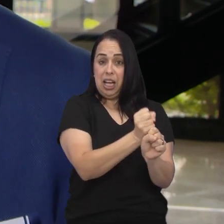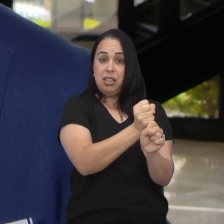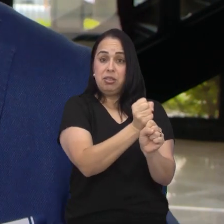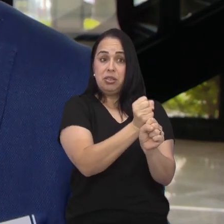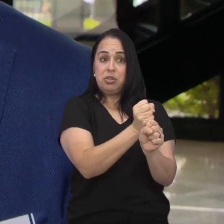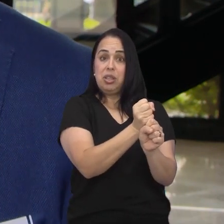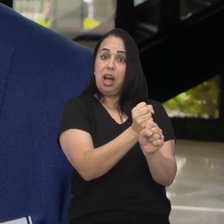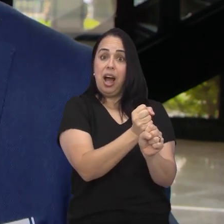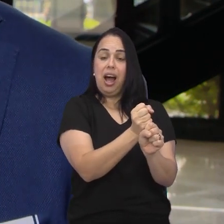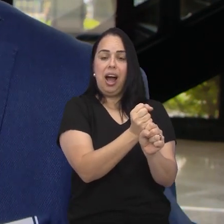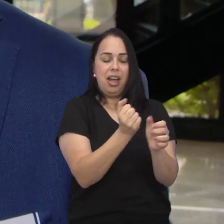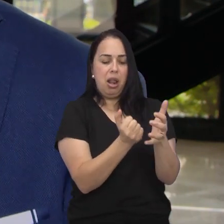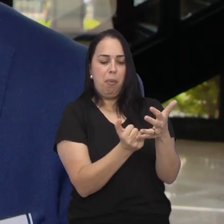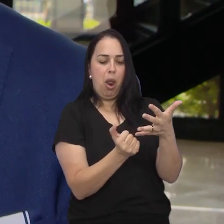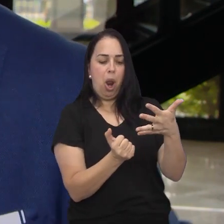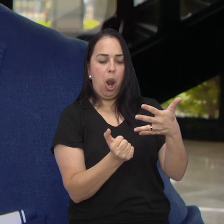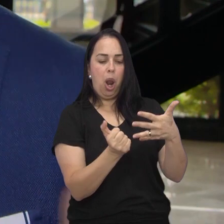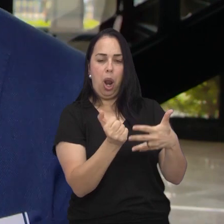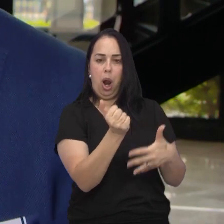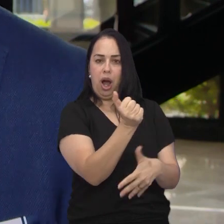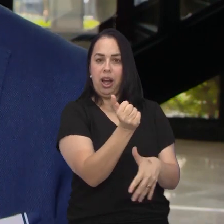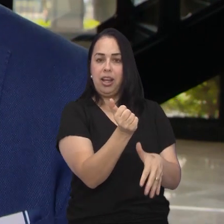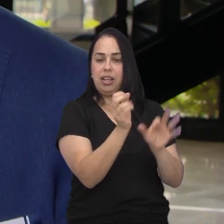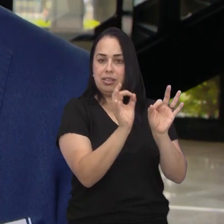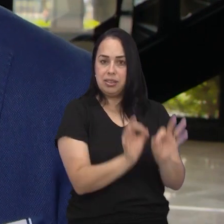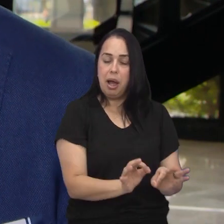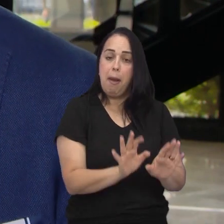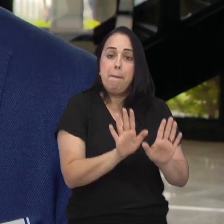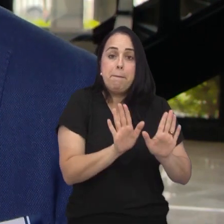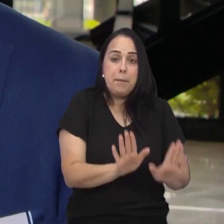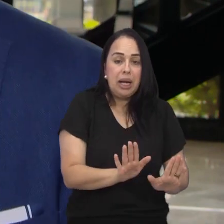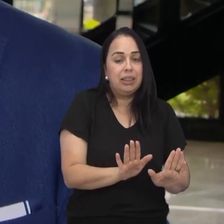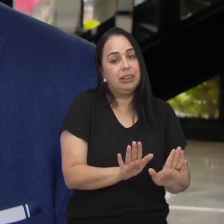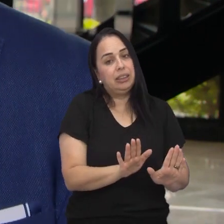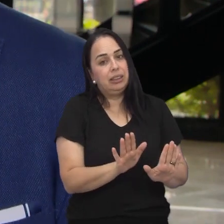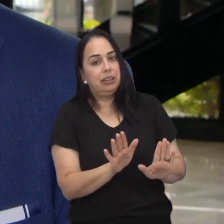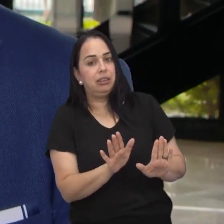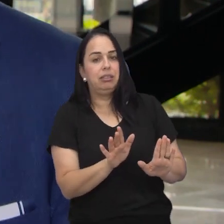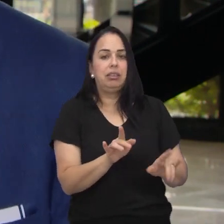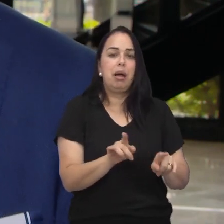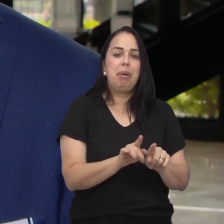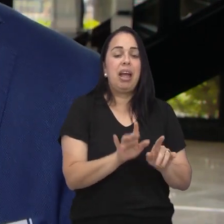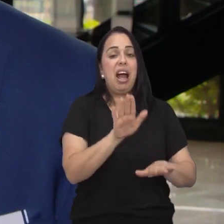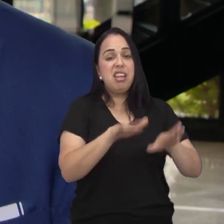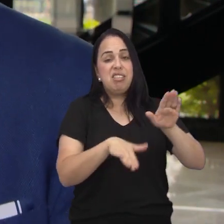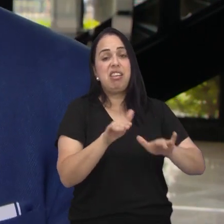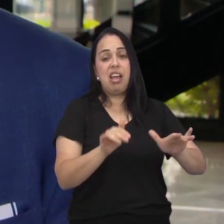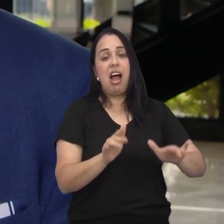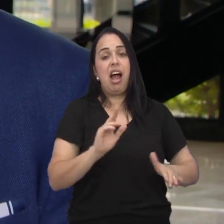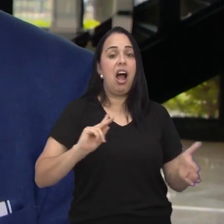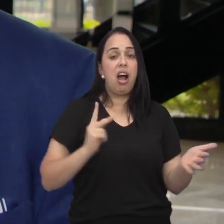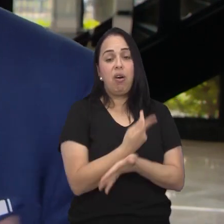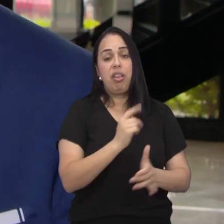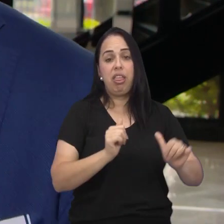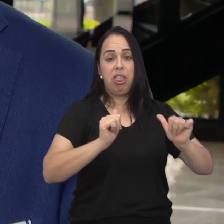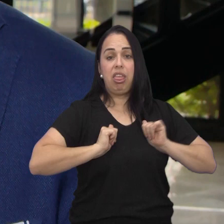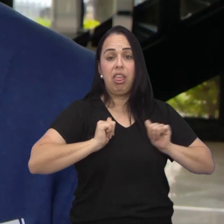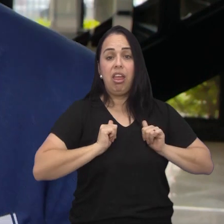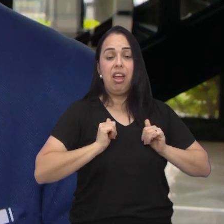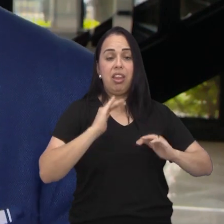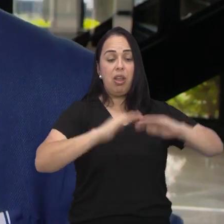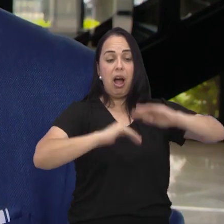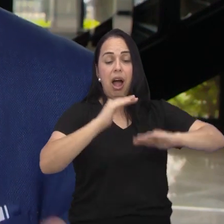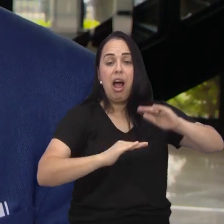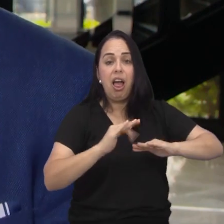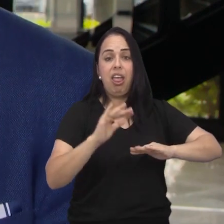público, ele tem chance de ser o que a gente chama de carreirista e construir uma carreira sólida, mas, por outro lado, ele tem uma tendência a se acomodar muitas vezes e não